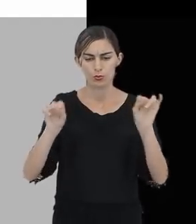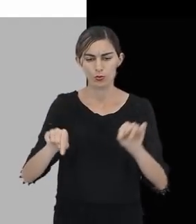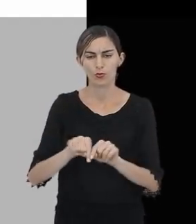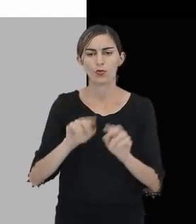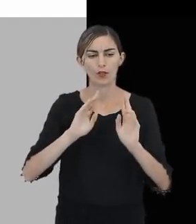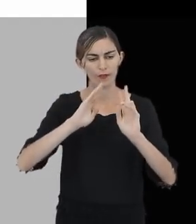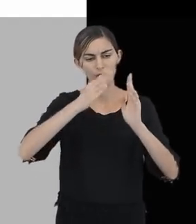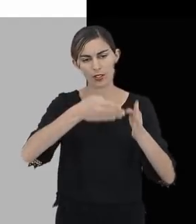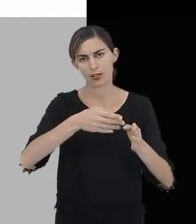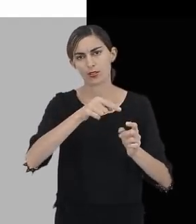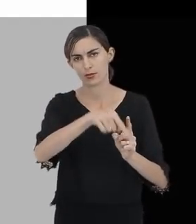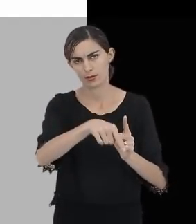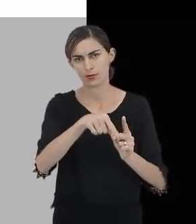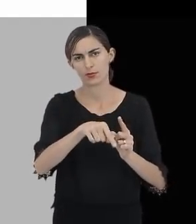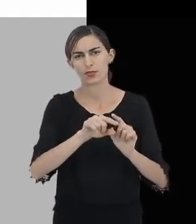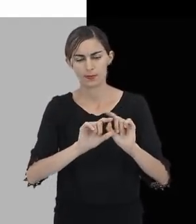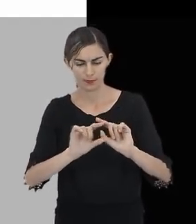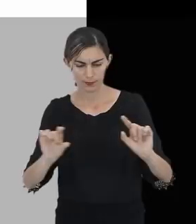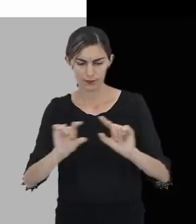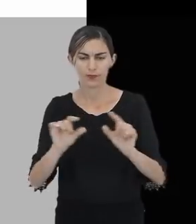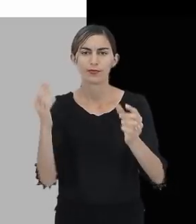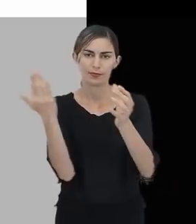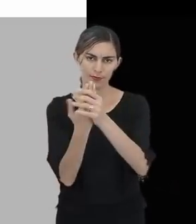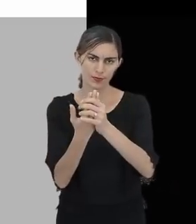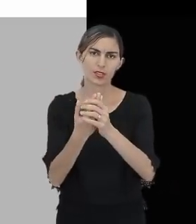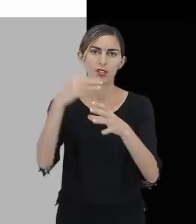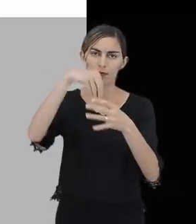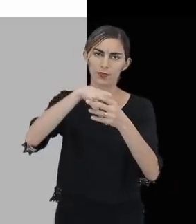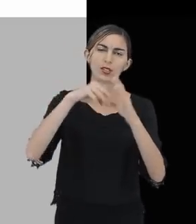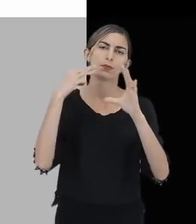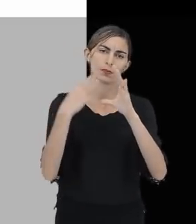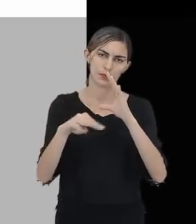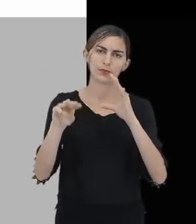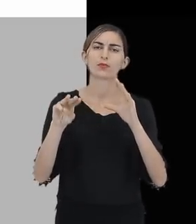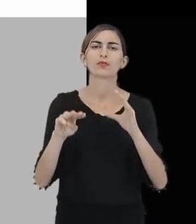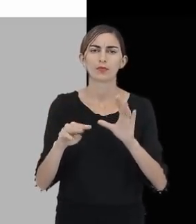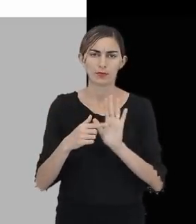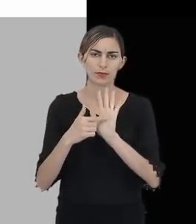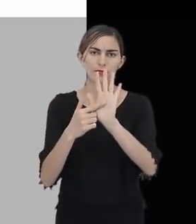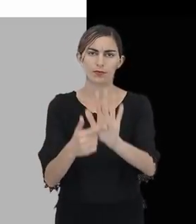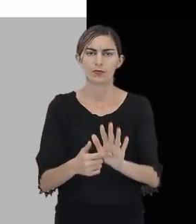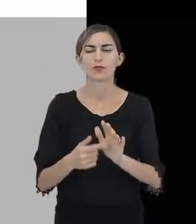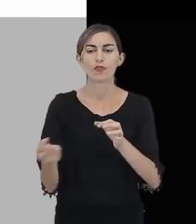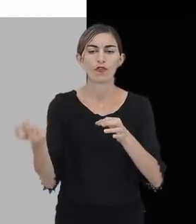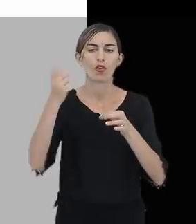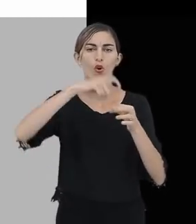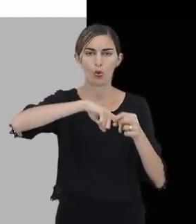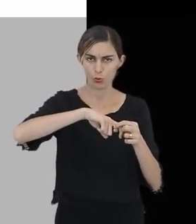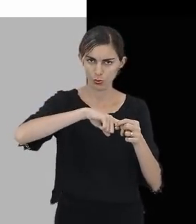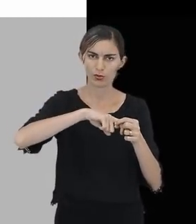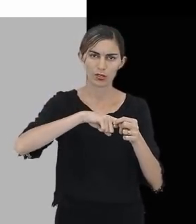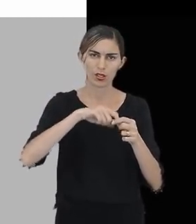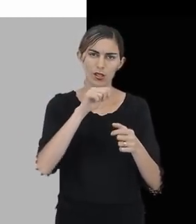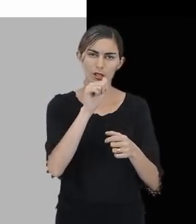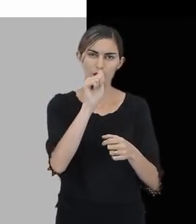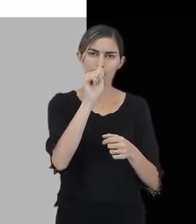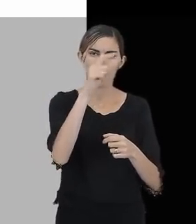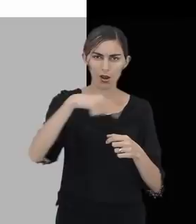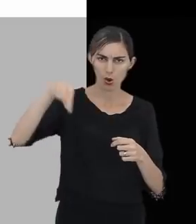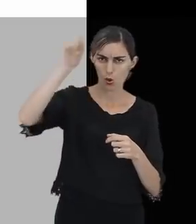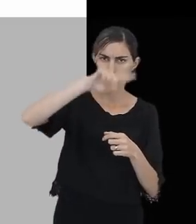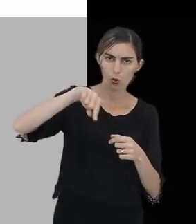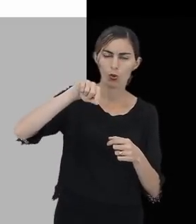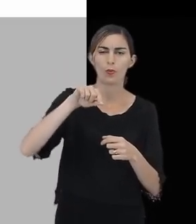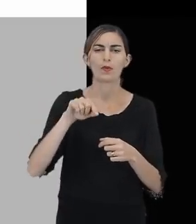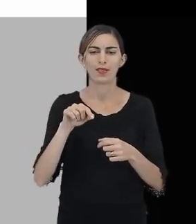fazer a referência à string que está no seu arquivo de mensagens. Então como é que você vai fazer essa referência? Você vai colocar arroba,